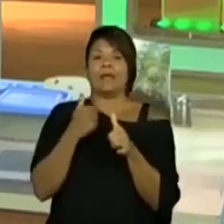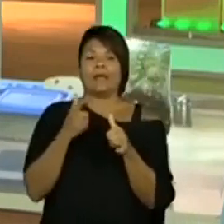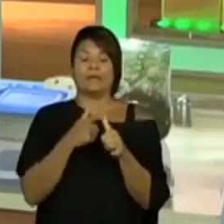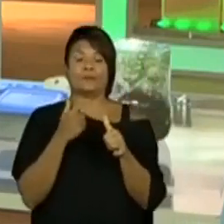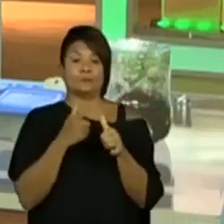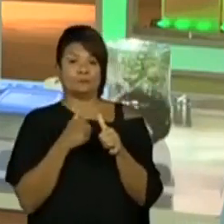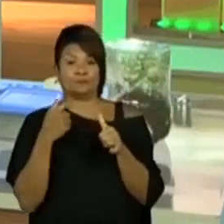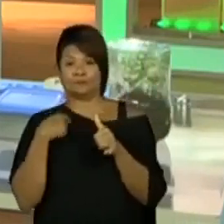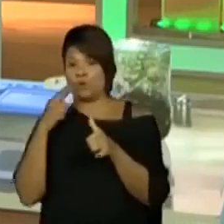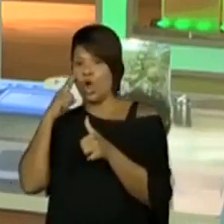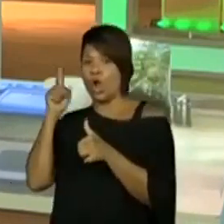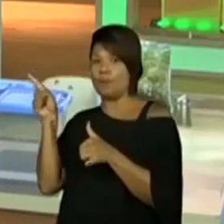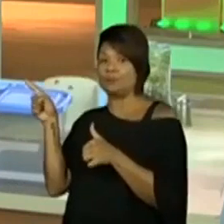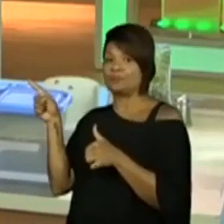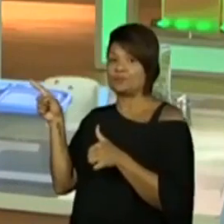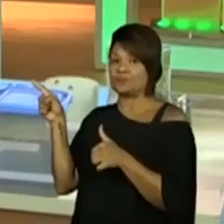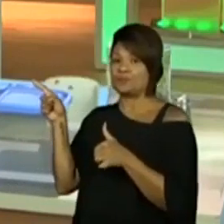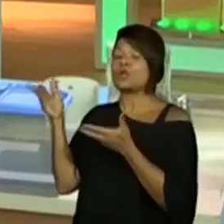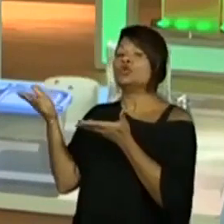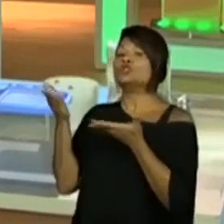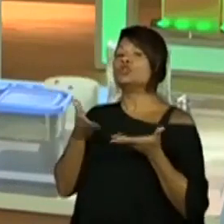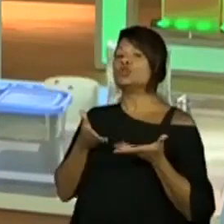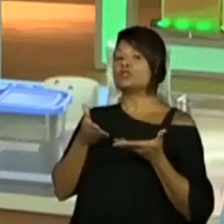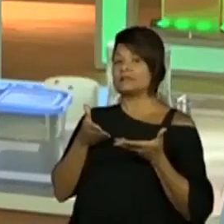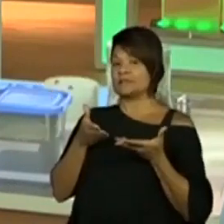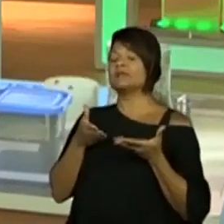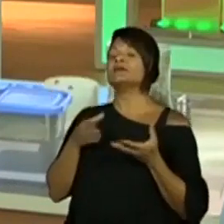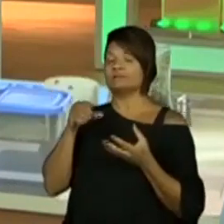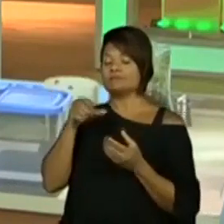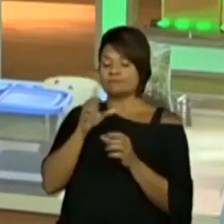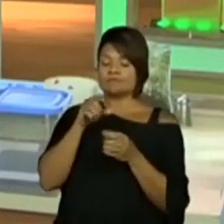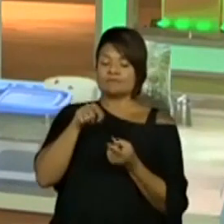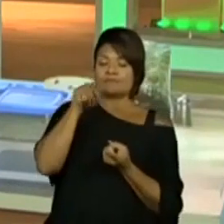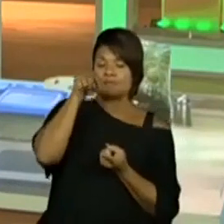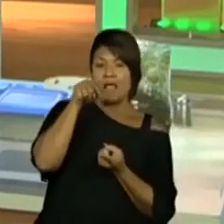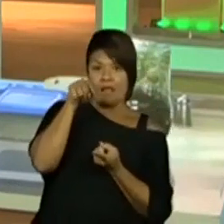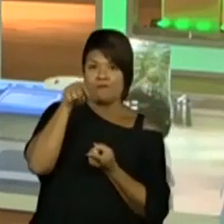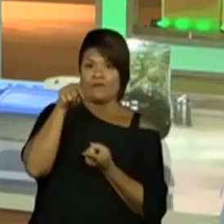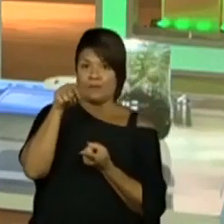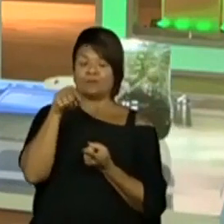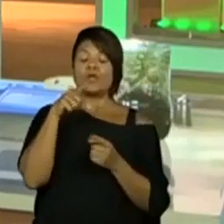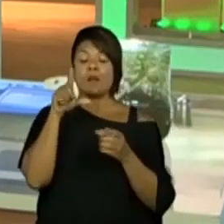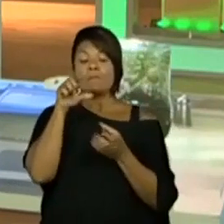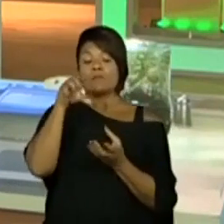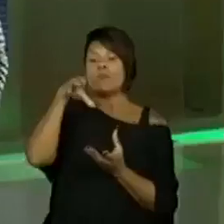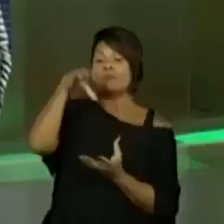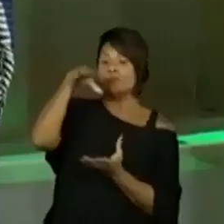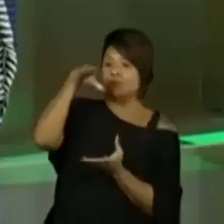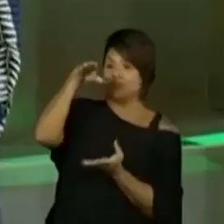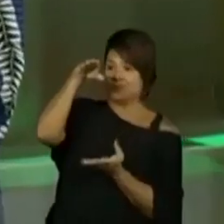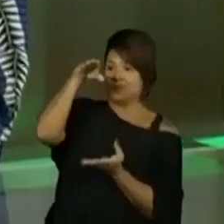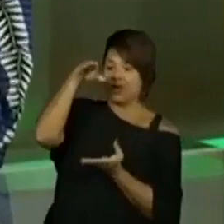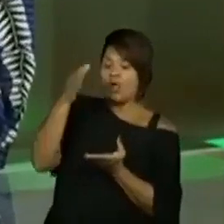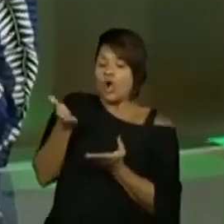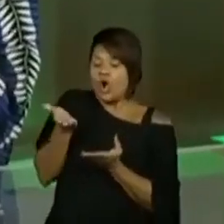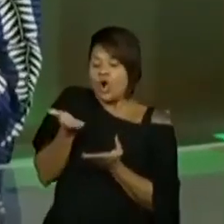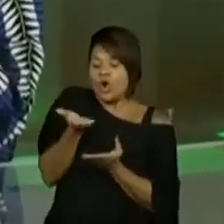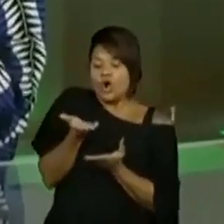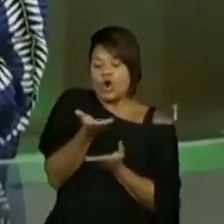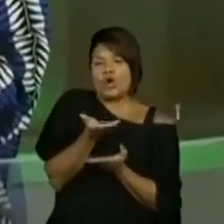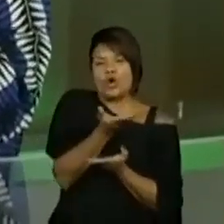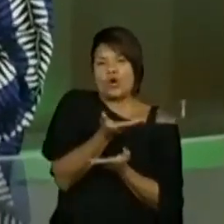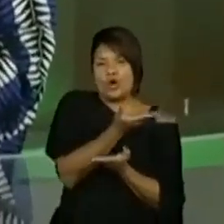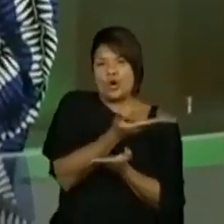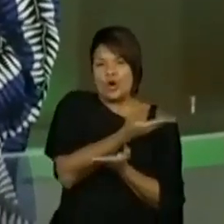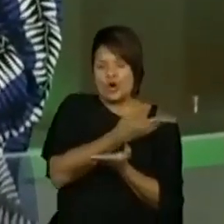aqui eu trouxe uma garrafa PET, tá bom? Só que aqui ela está cortada, peguei só aquela partezinha